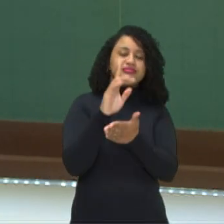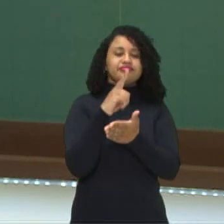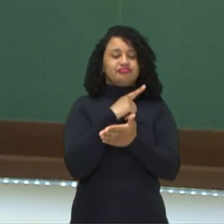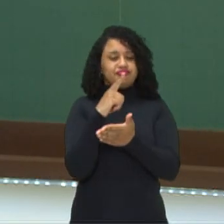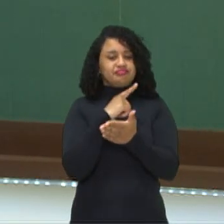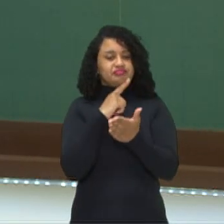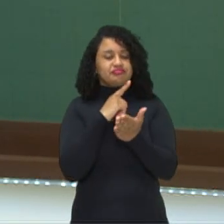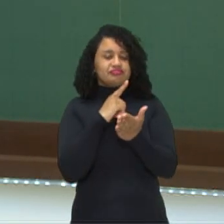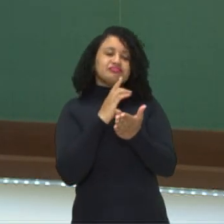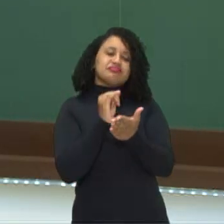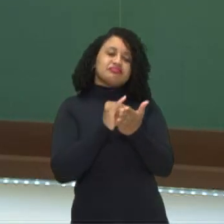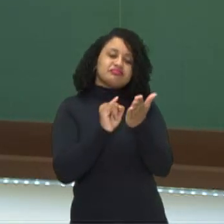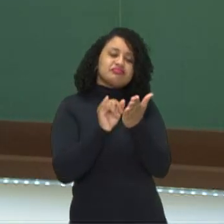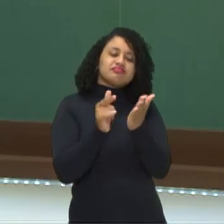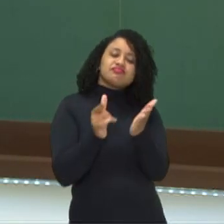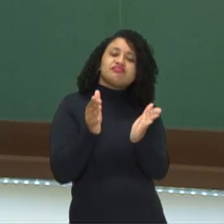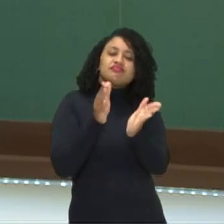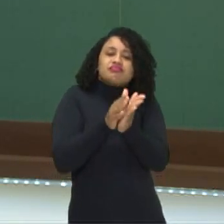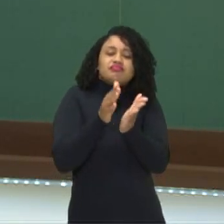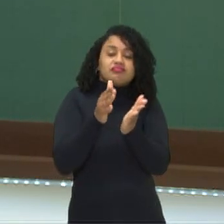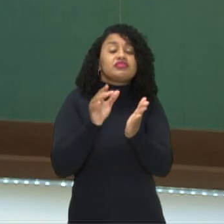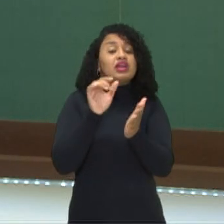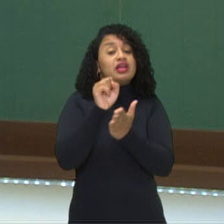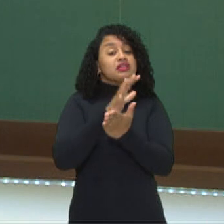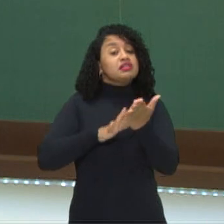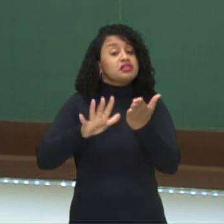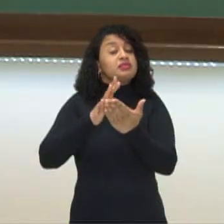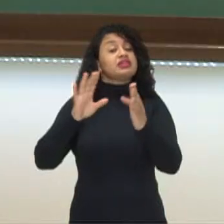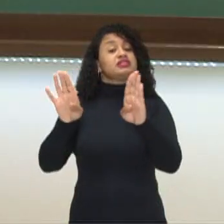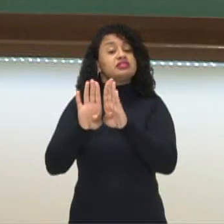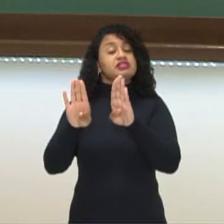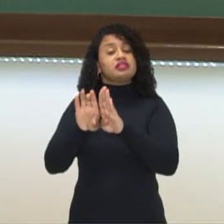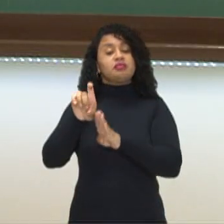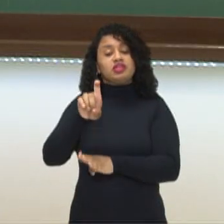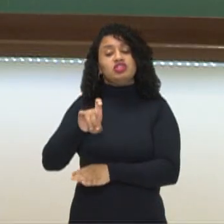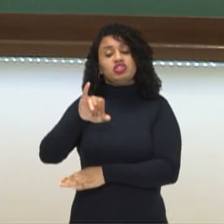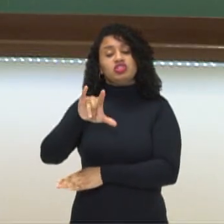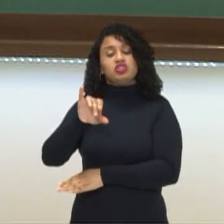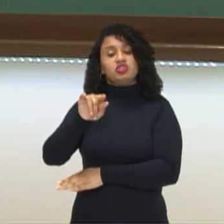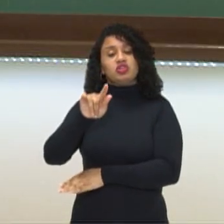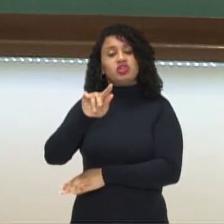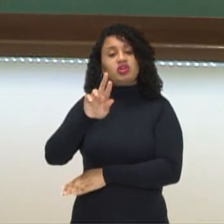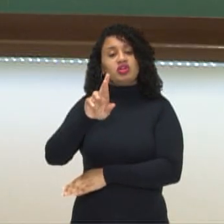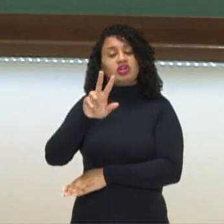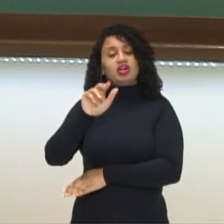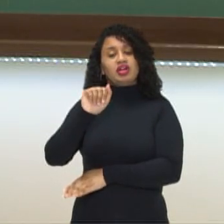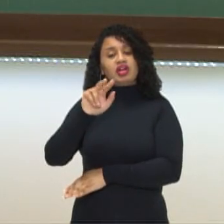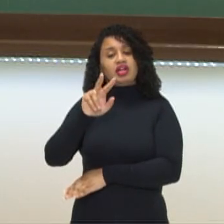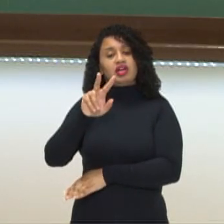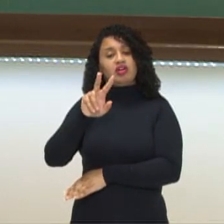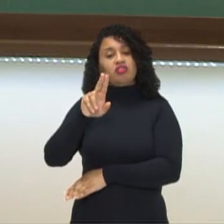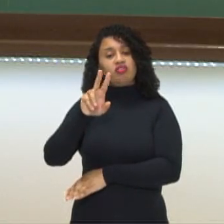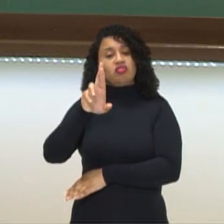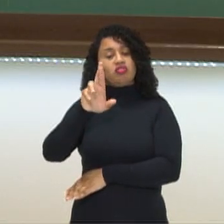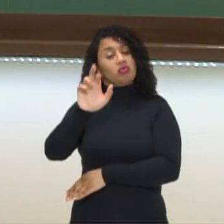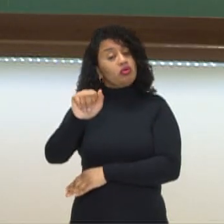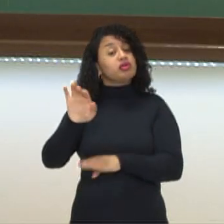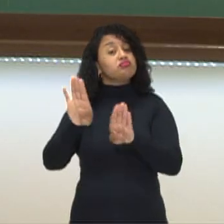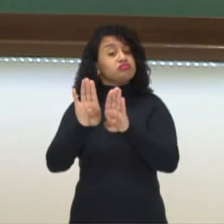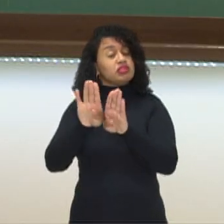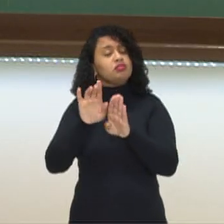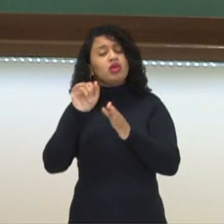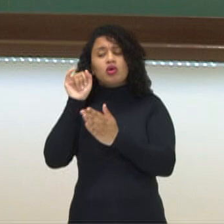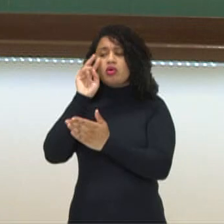de gravuras, que essas imagens também contam histórias, né? Através da imagem a gente também pode